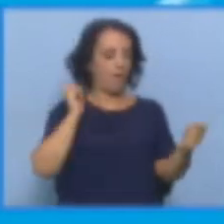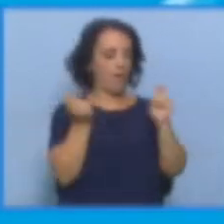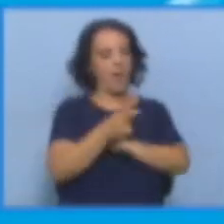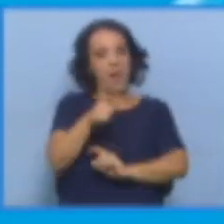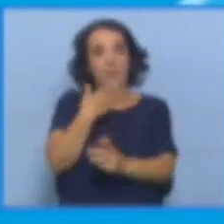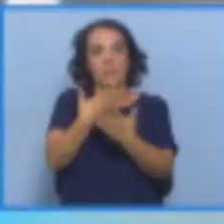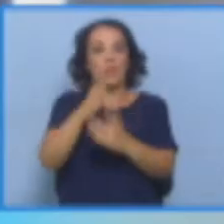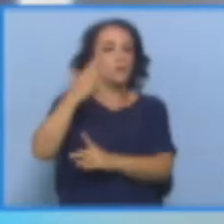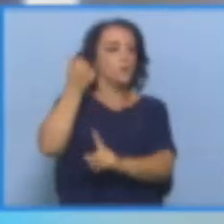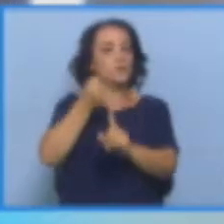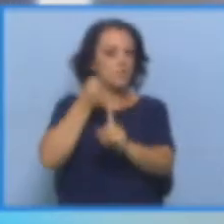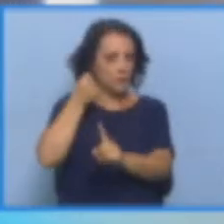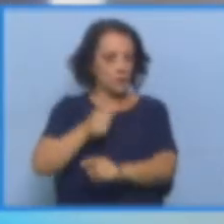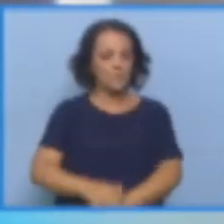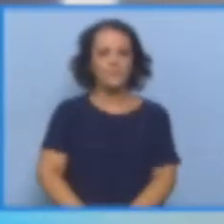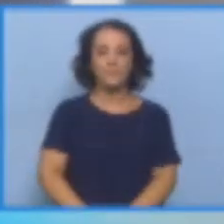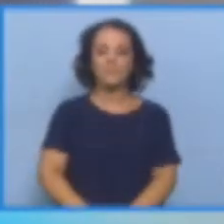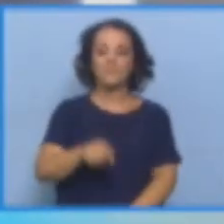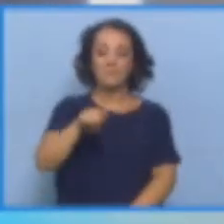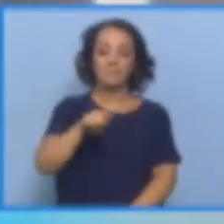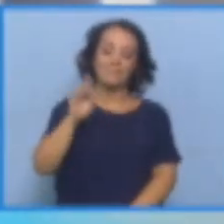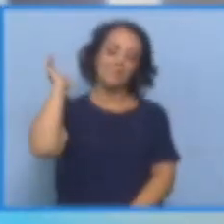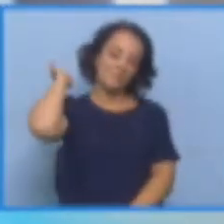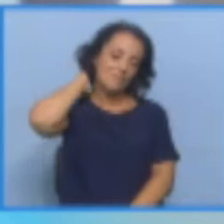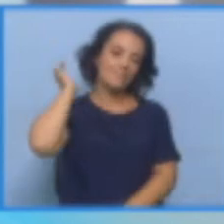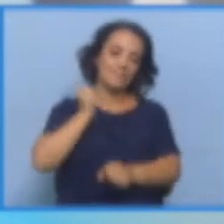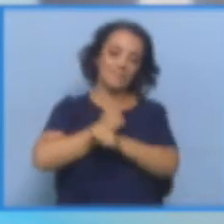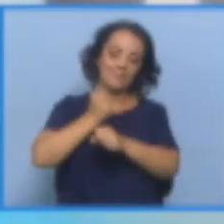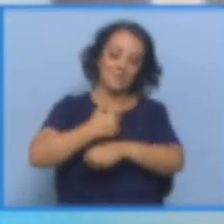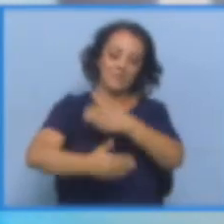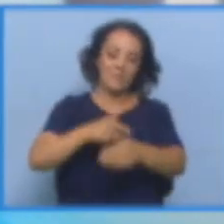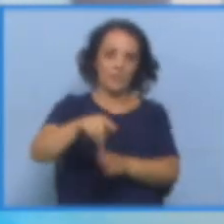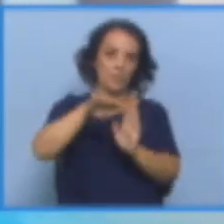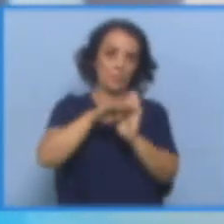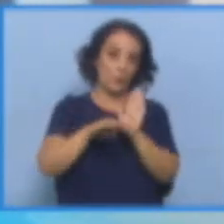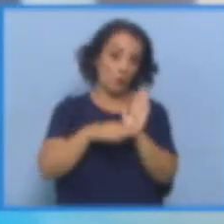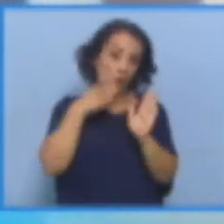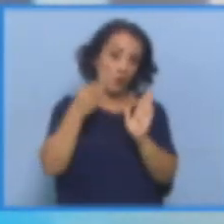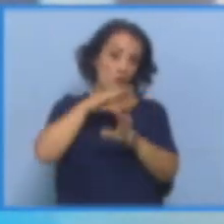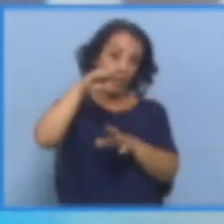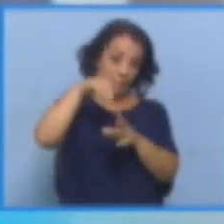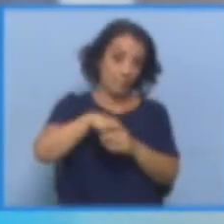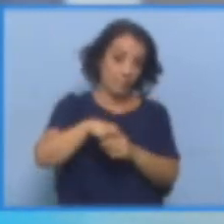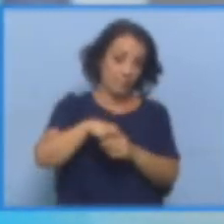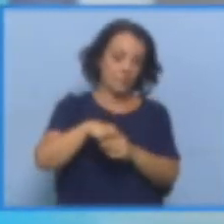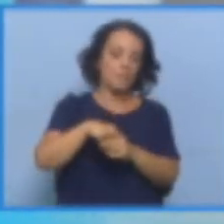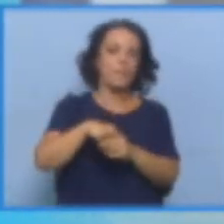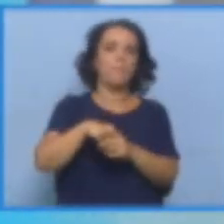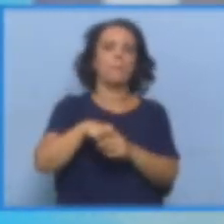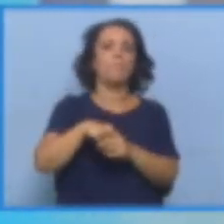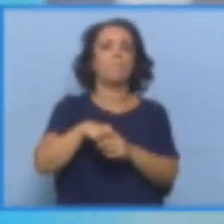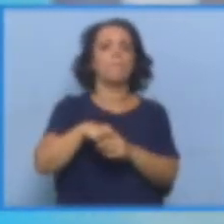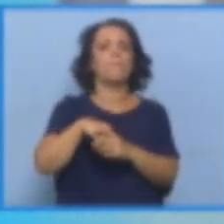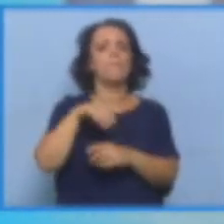neste agir missionário, nestes programas também em que os jovens se inserem,